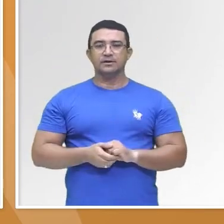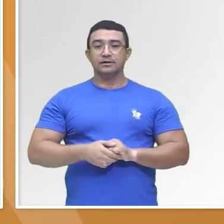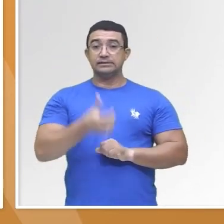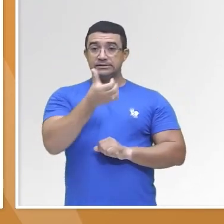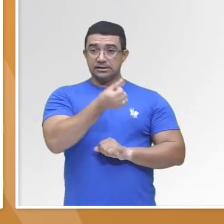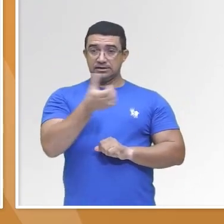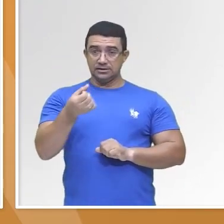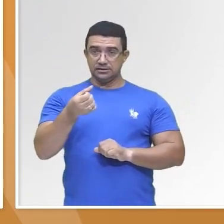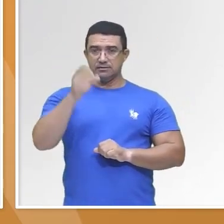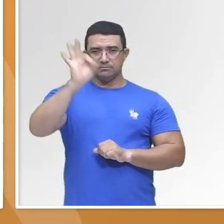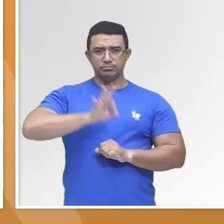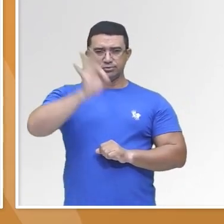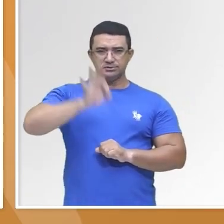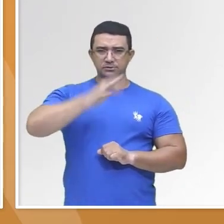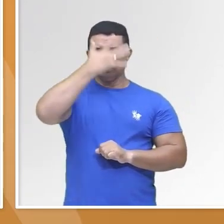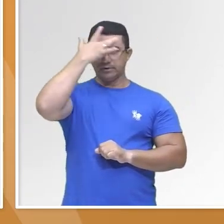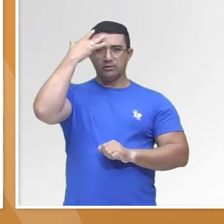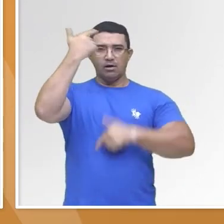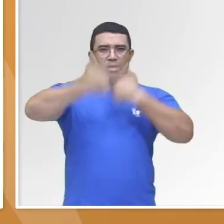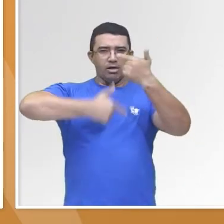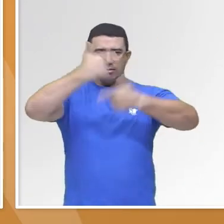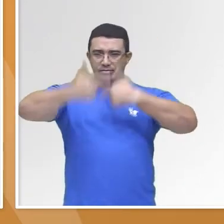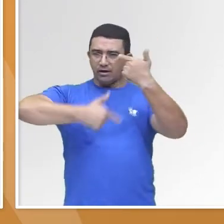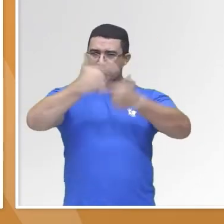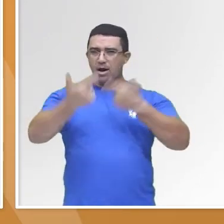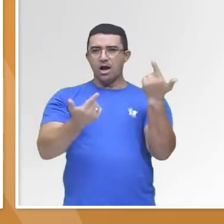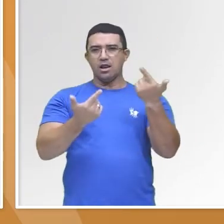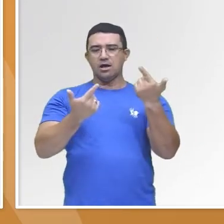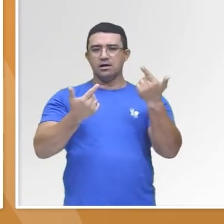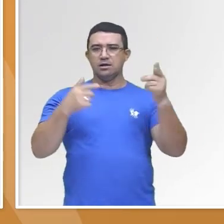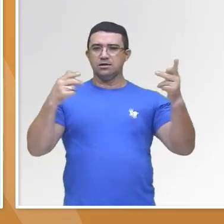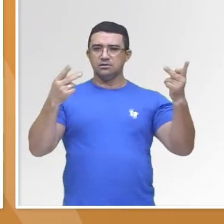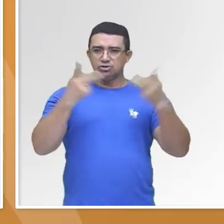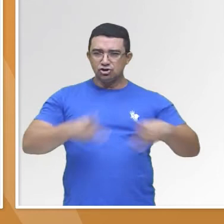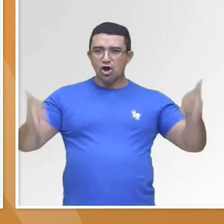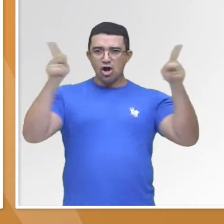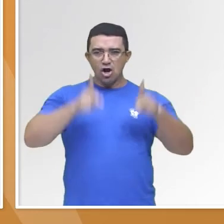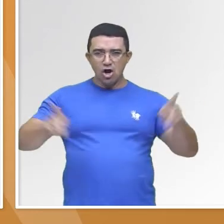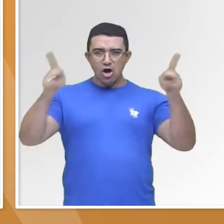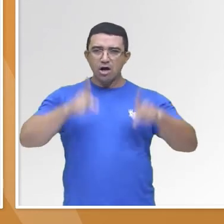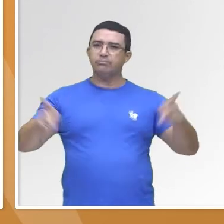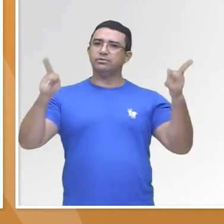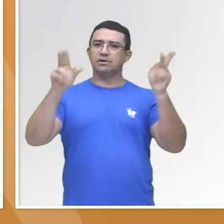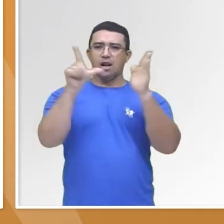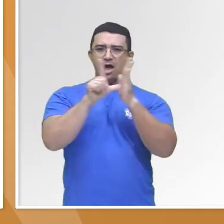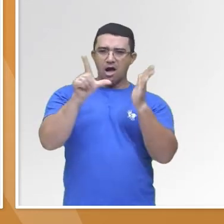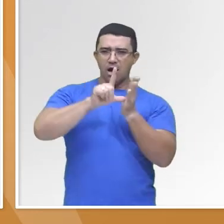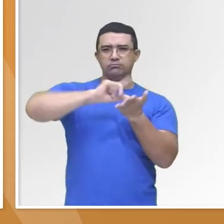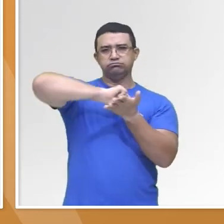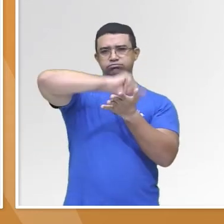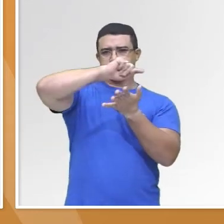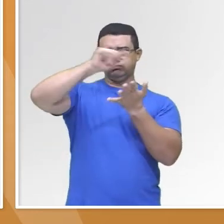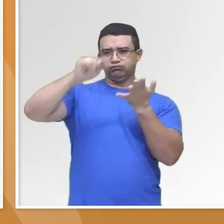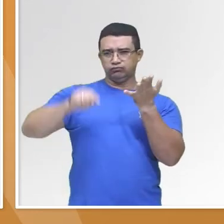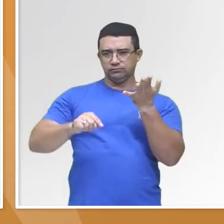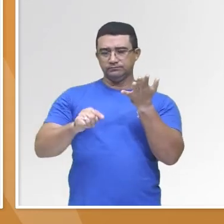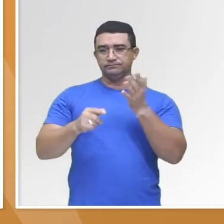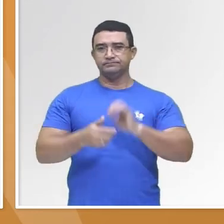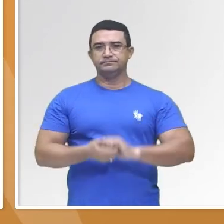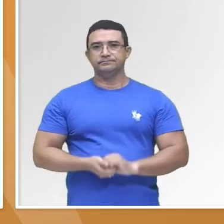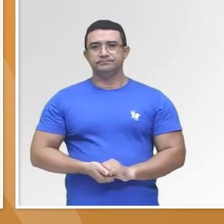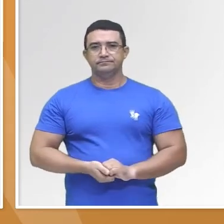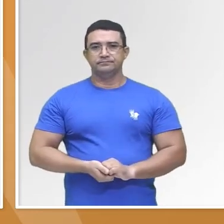e 66% no setor terciário, né? Comércio e prestação de serviços. Vamos pegar,